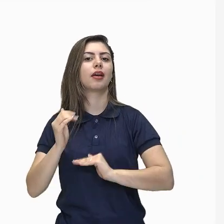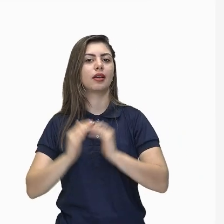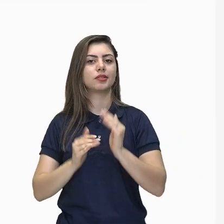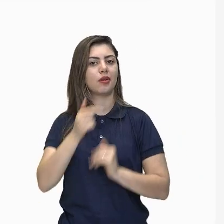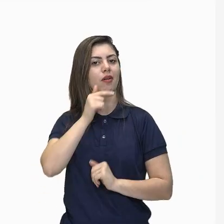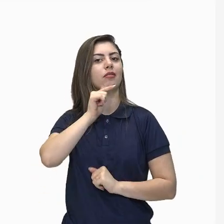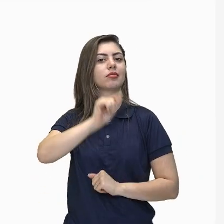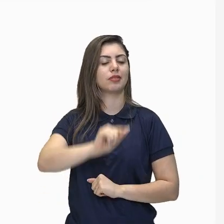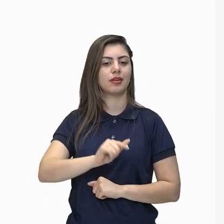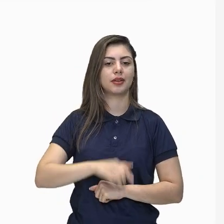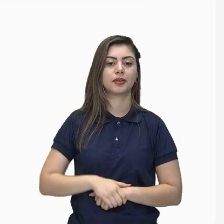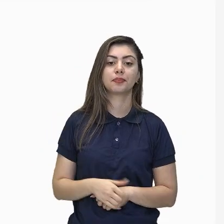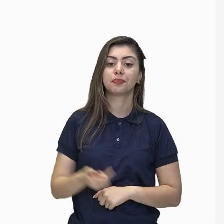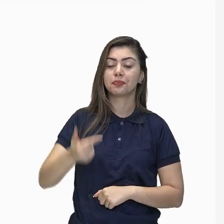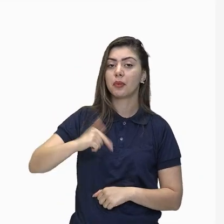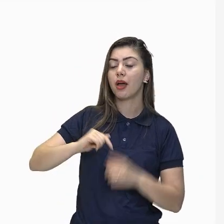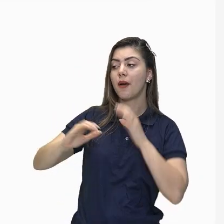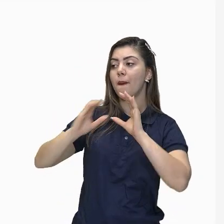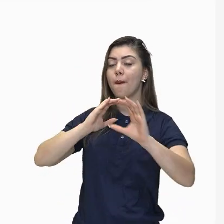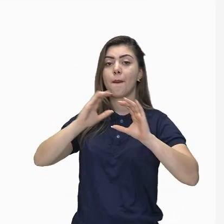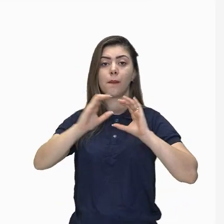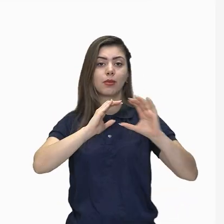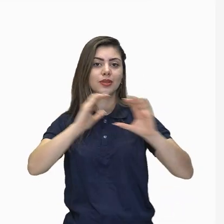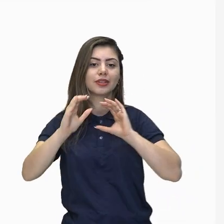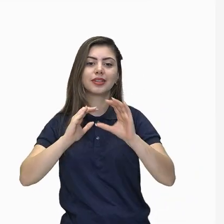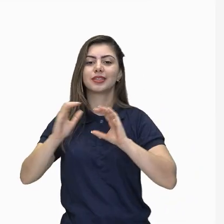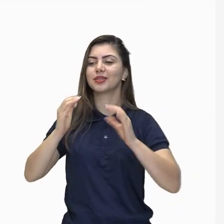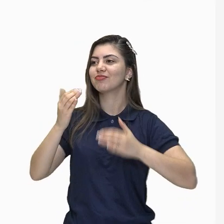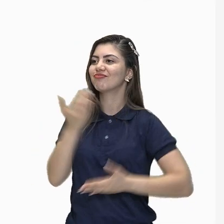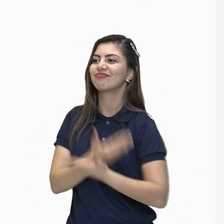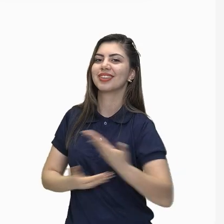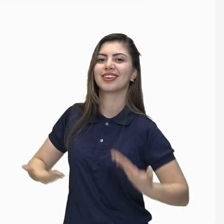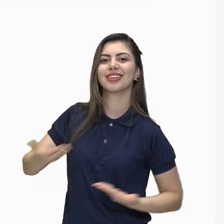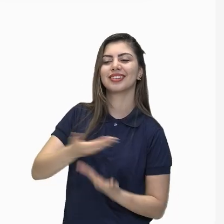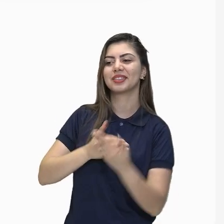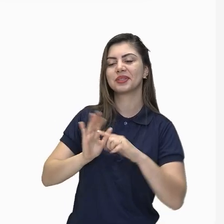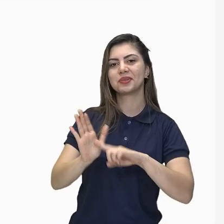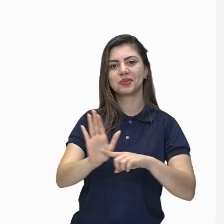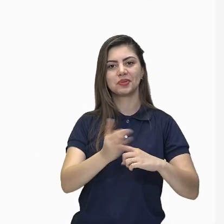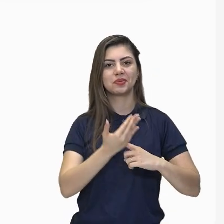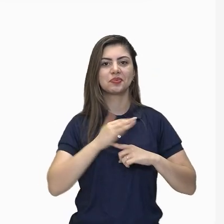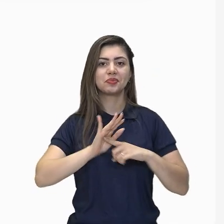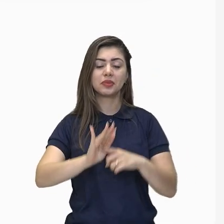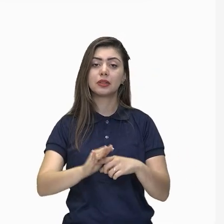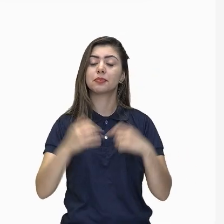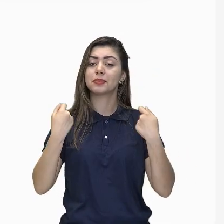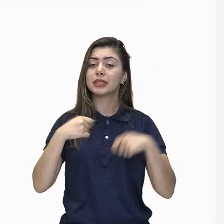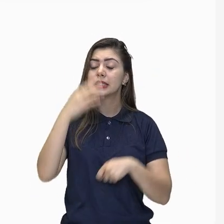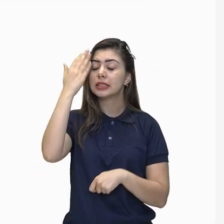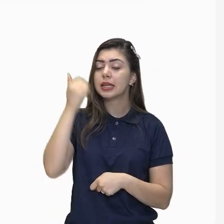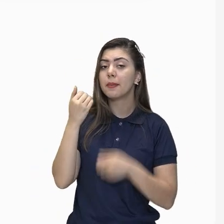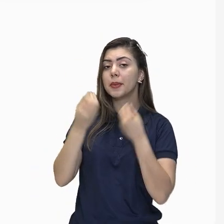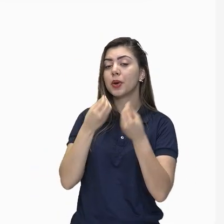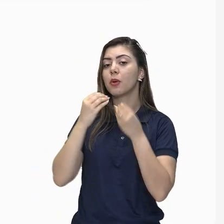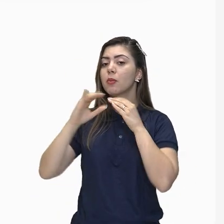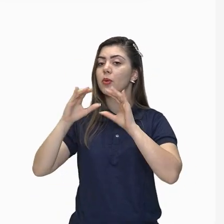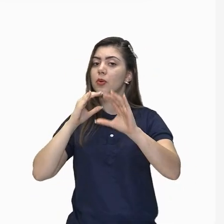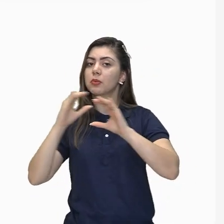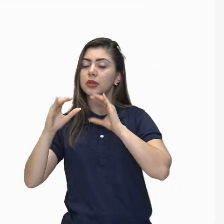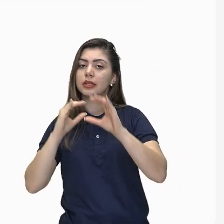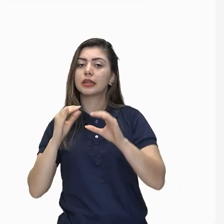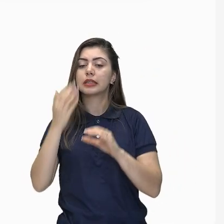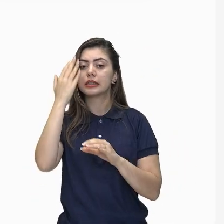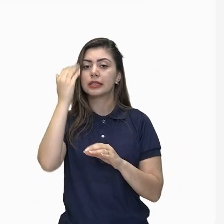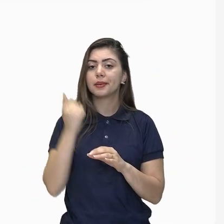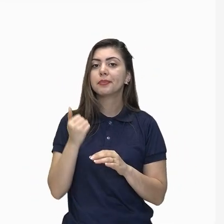esportes. Comunicação e cooperação. Então, você saber se comunicar, se impor um pouquinho também no